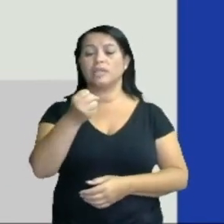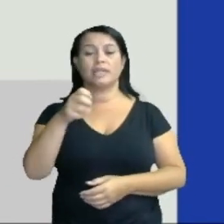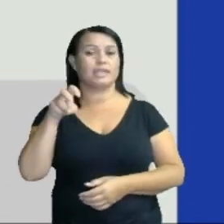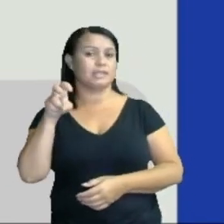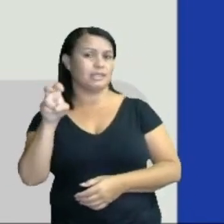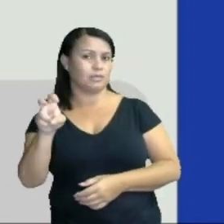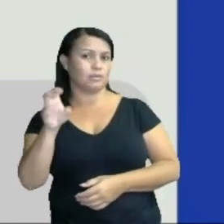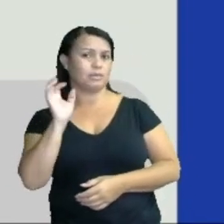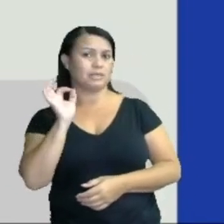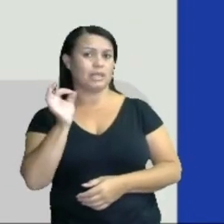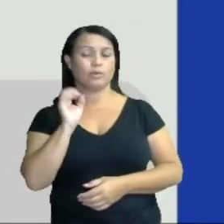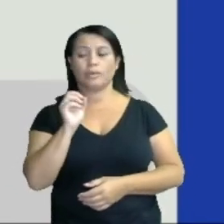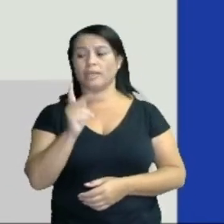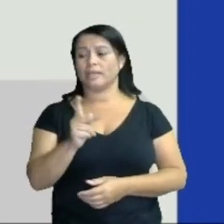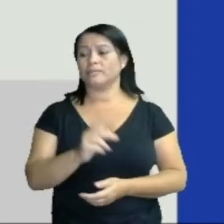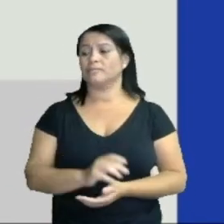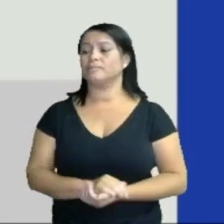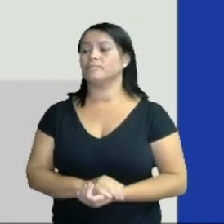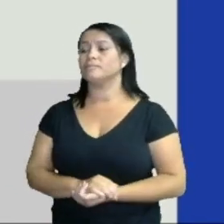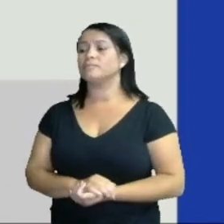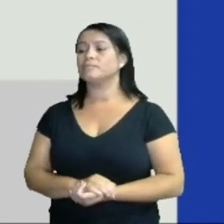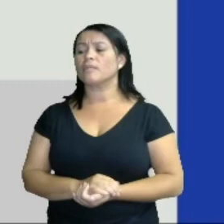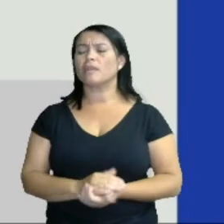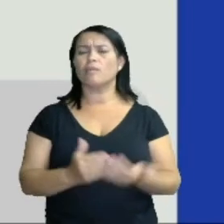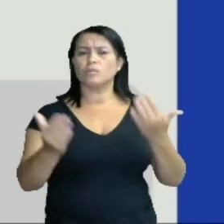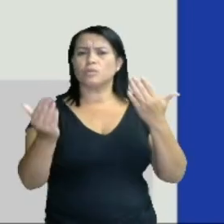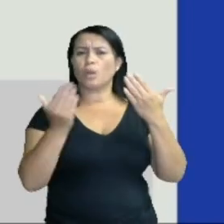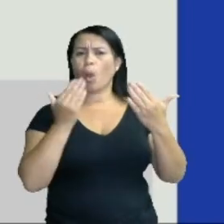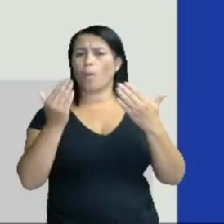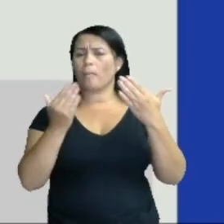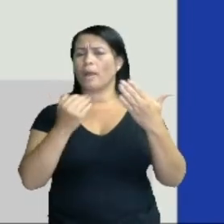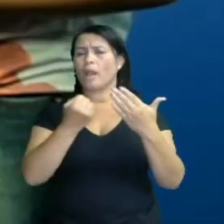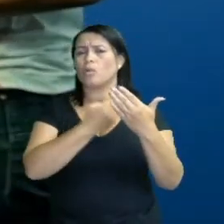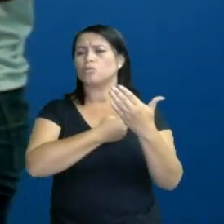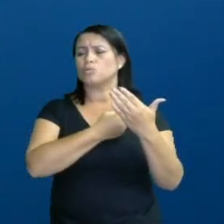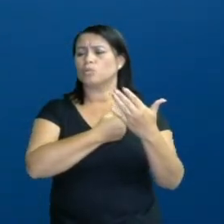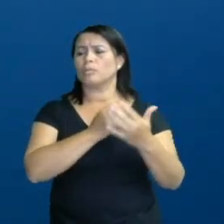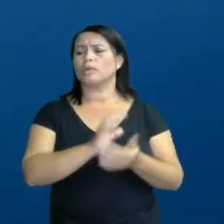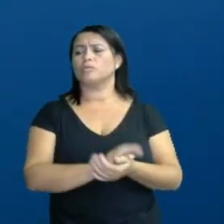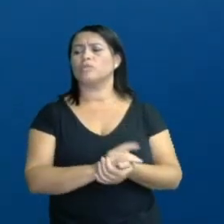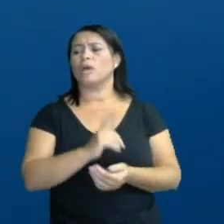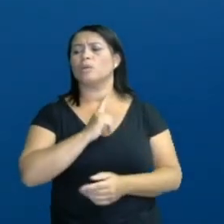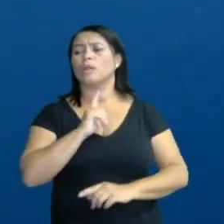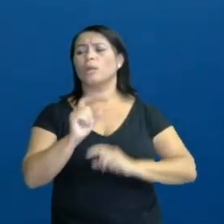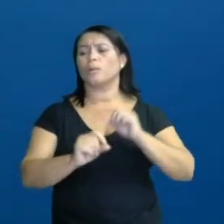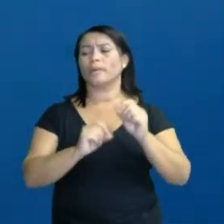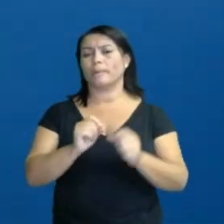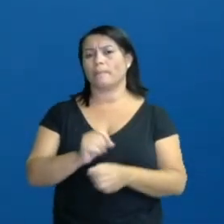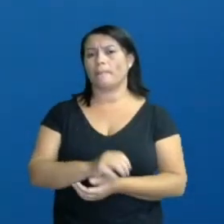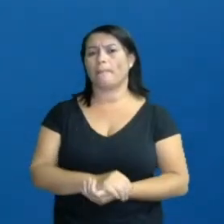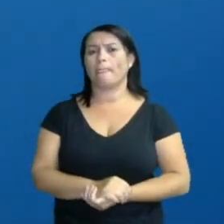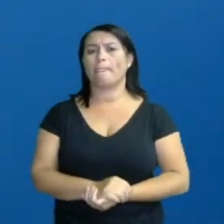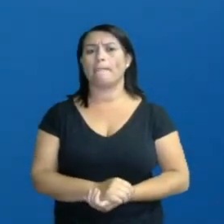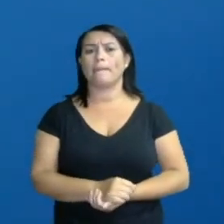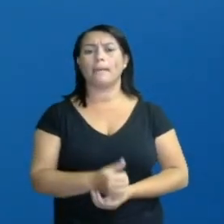985, ok? Vamos comparar esses números, né? Então, eu tenho o seguinte aqui para vocês, ó.